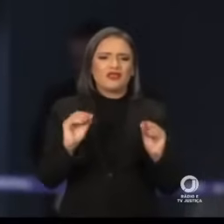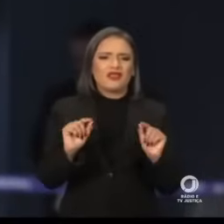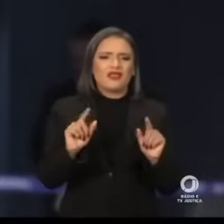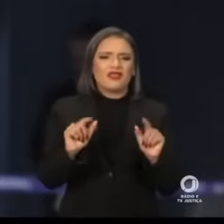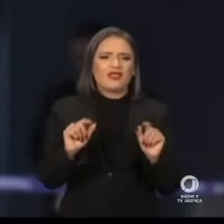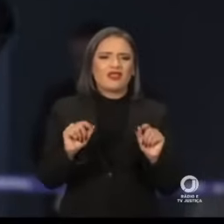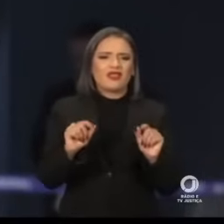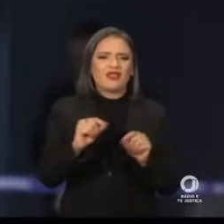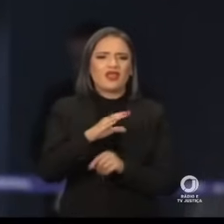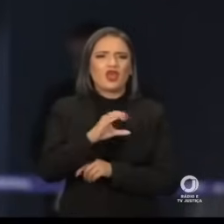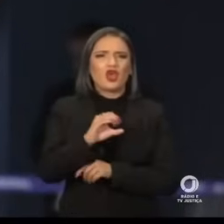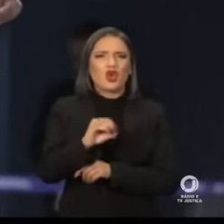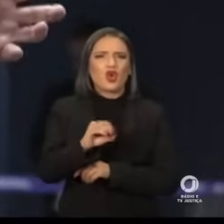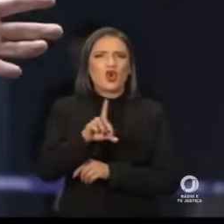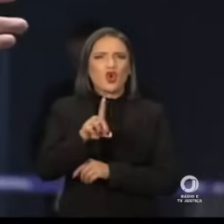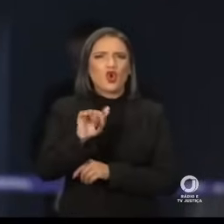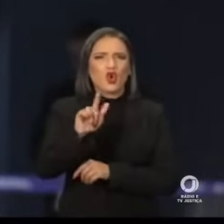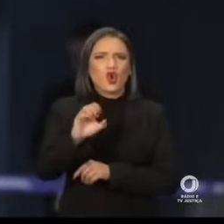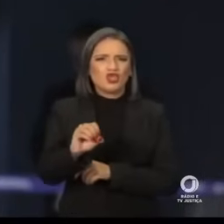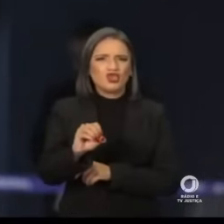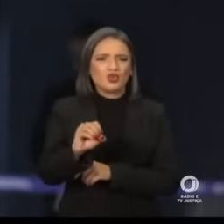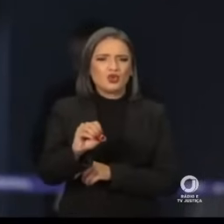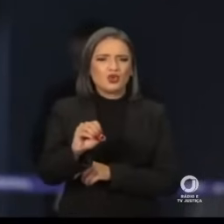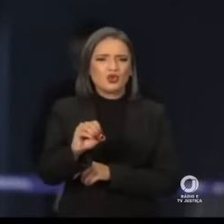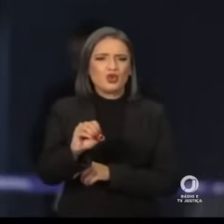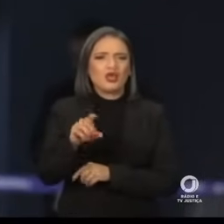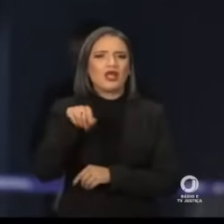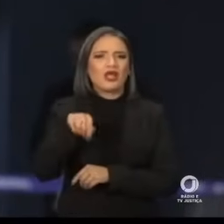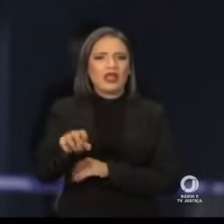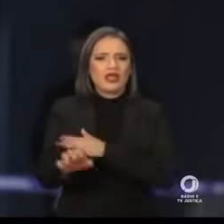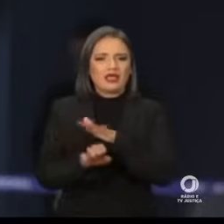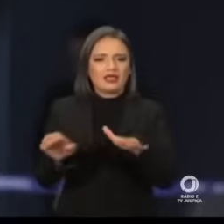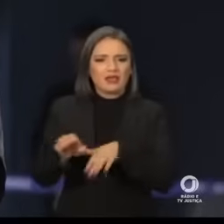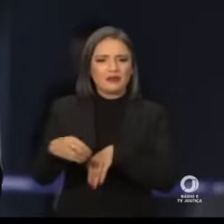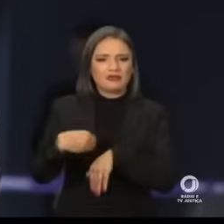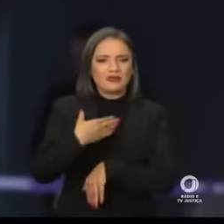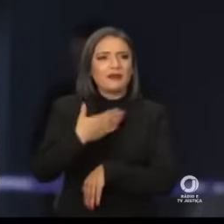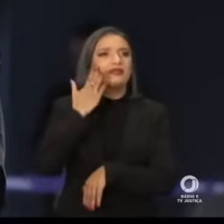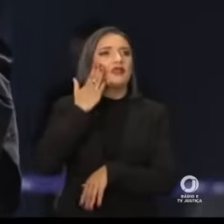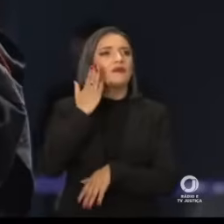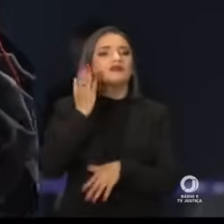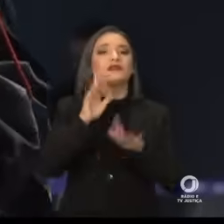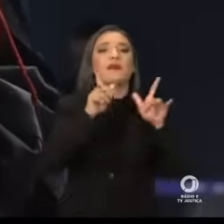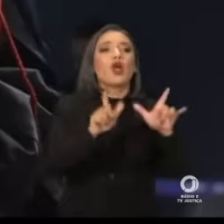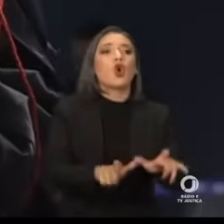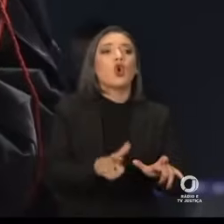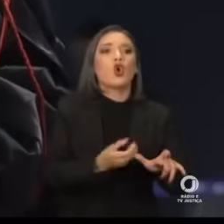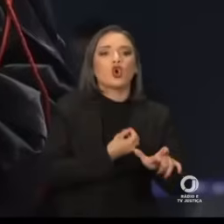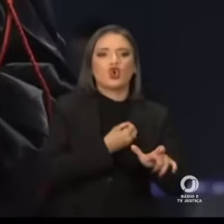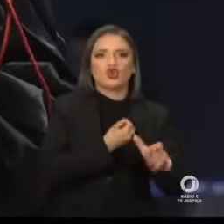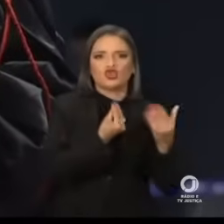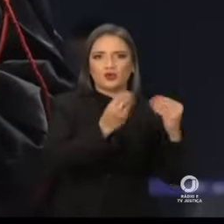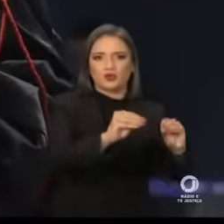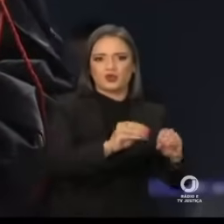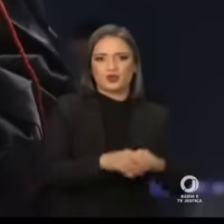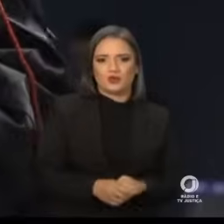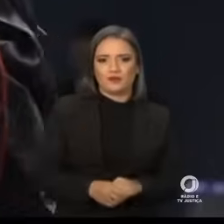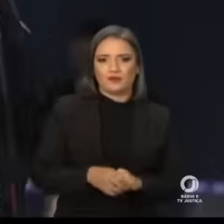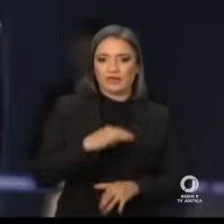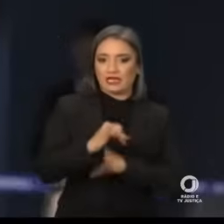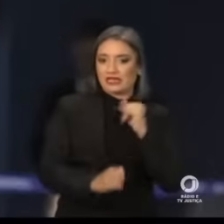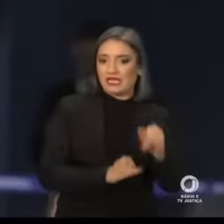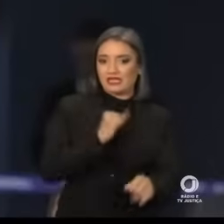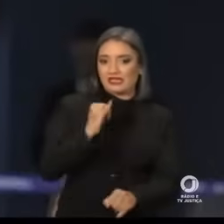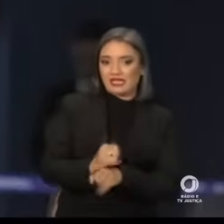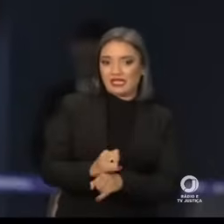enfim, tem um código que a Meta manda que você coloca na internet para saber o seguinte: de onde veio? A internet não diz, efetivamente, veio aqui